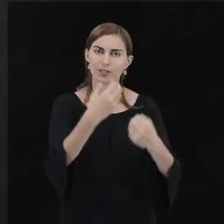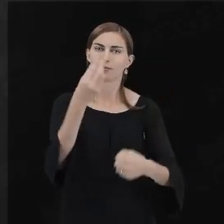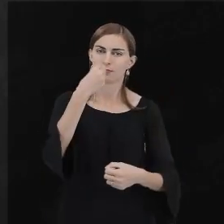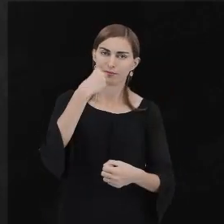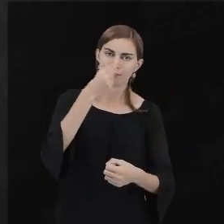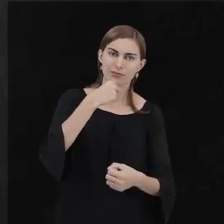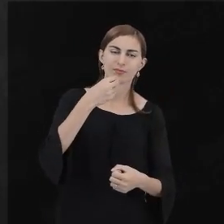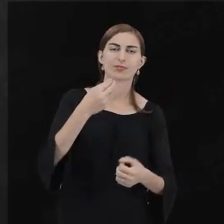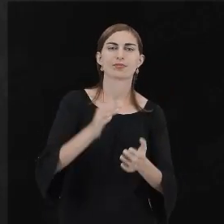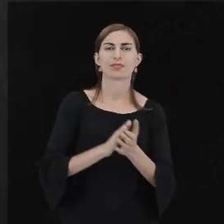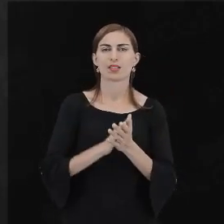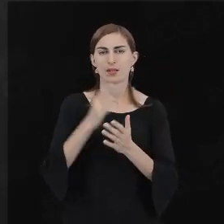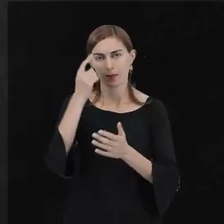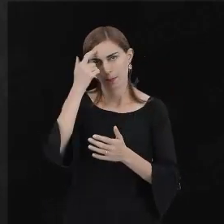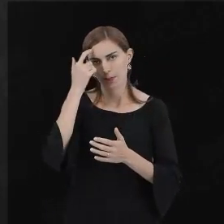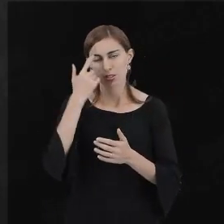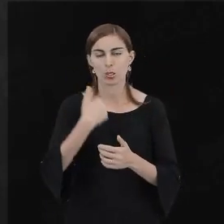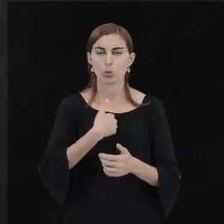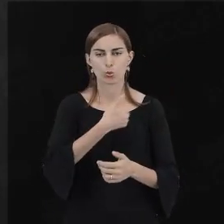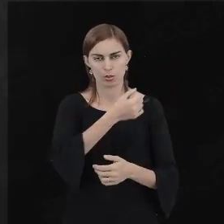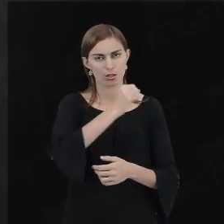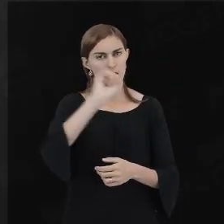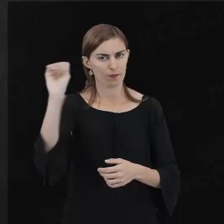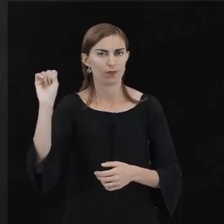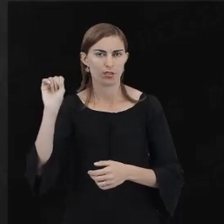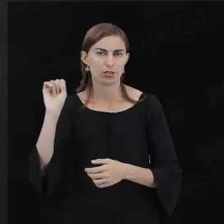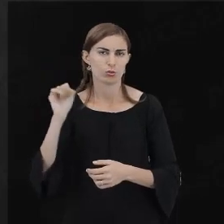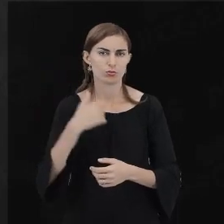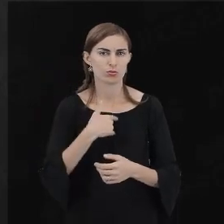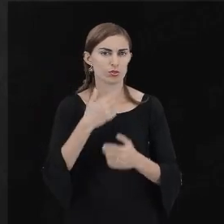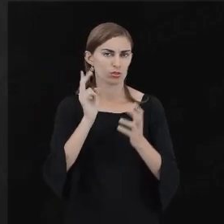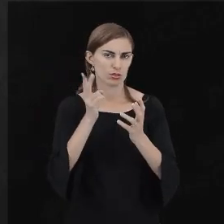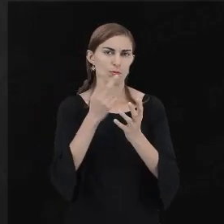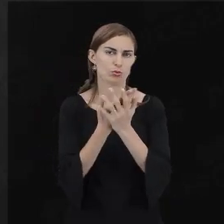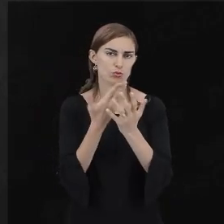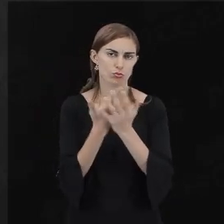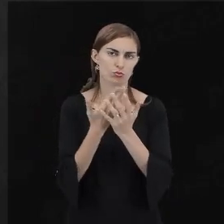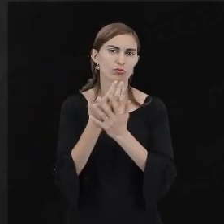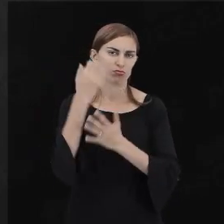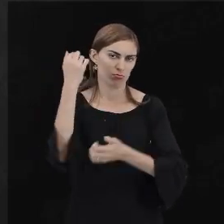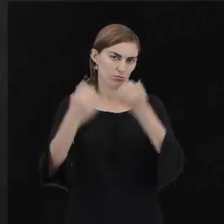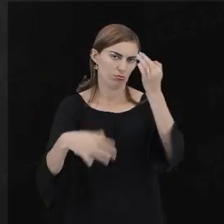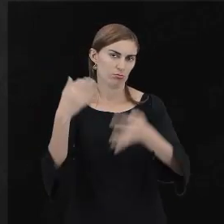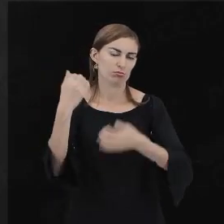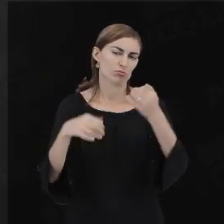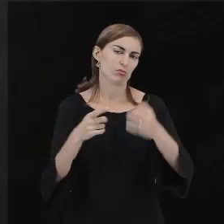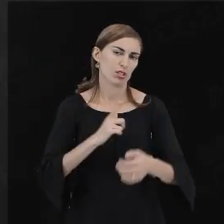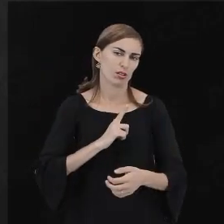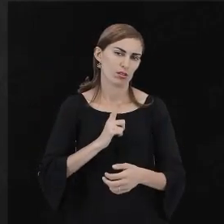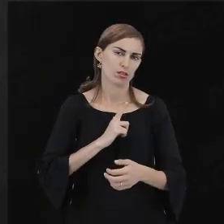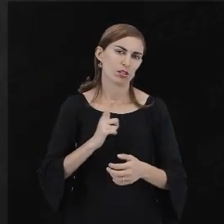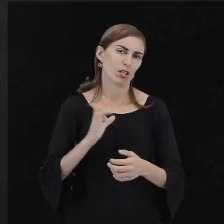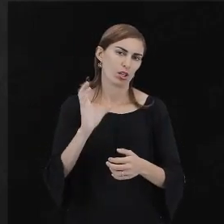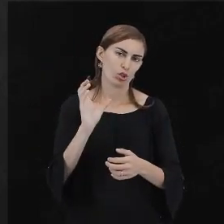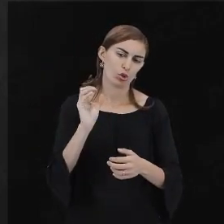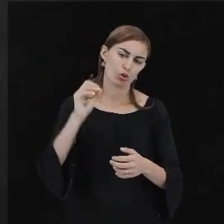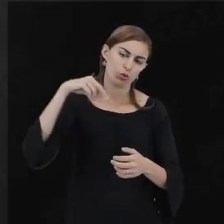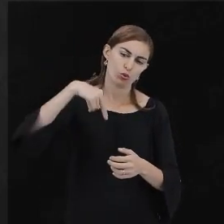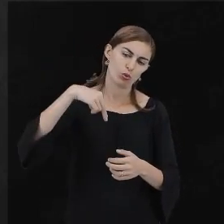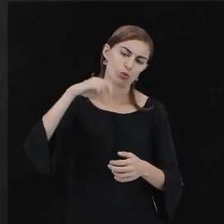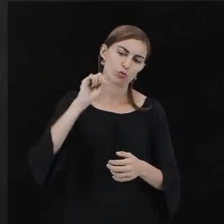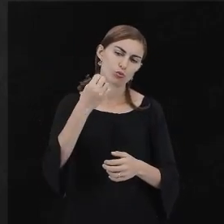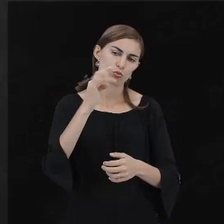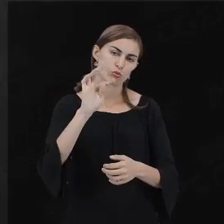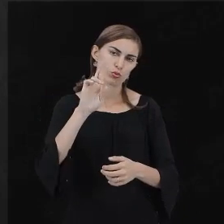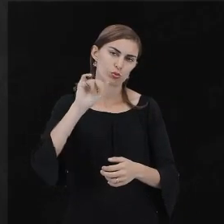né? Eu defendi isso nos meus estudos, né, que a gente tem uma construção social do